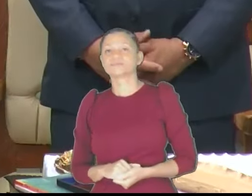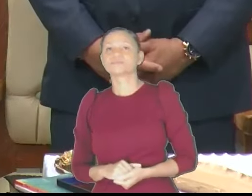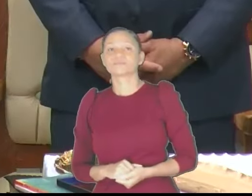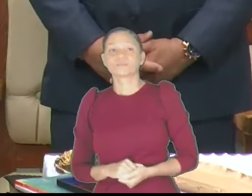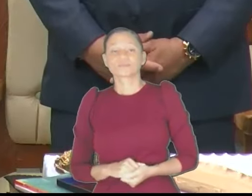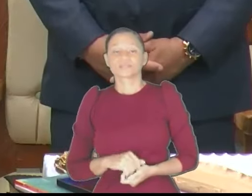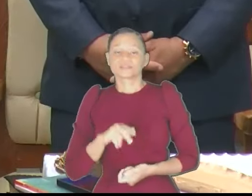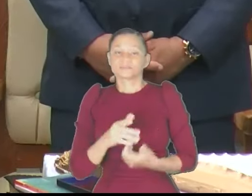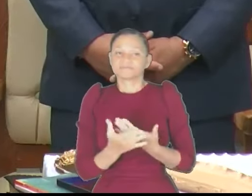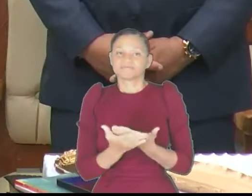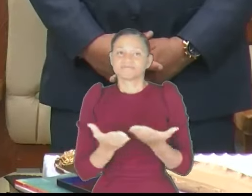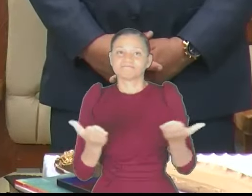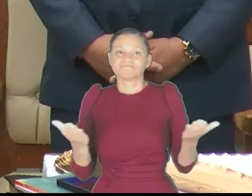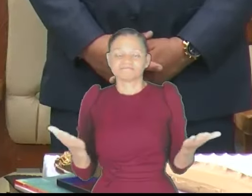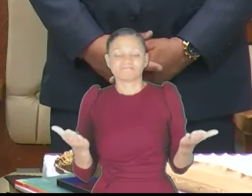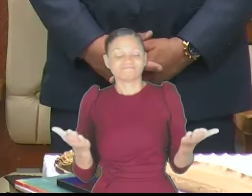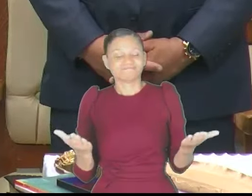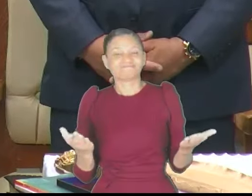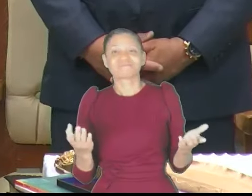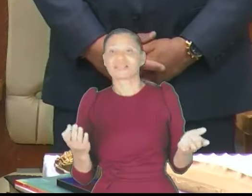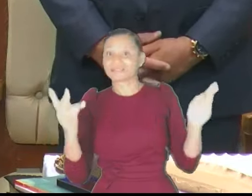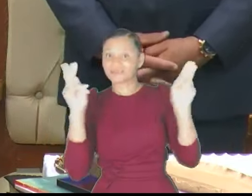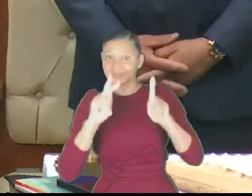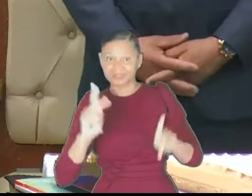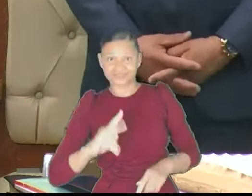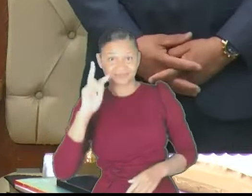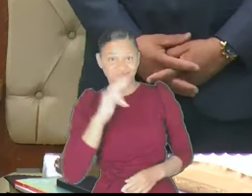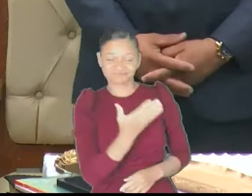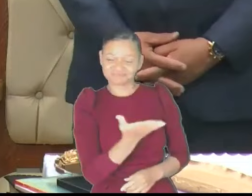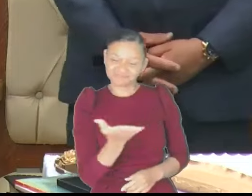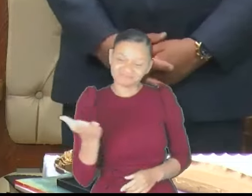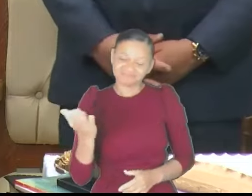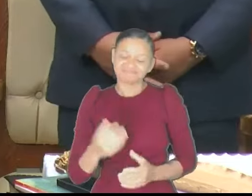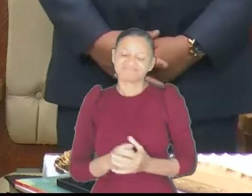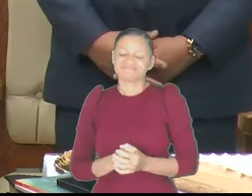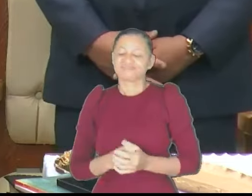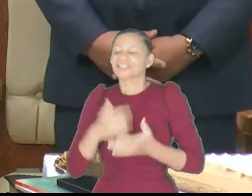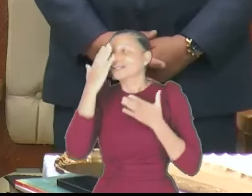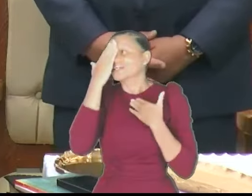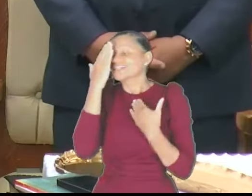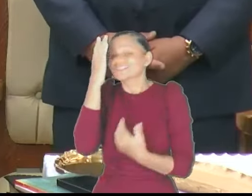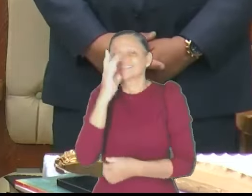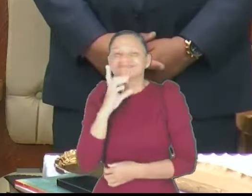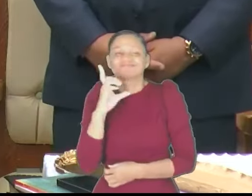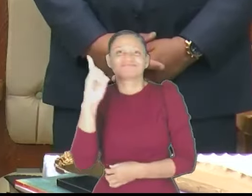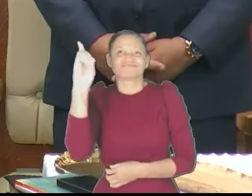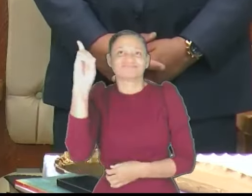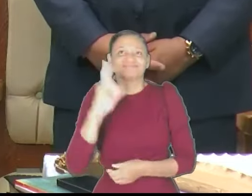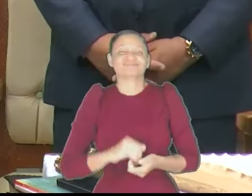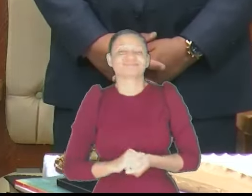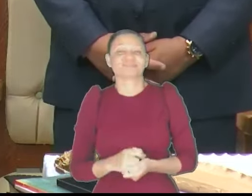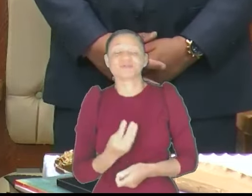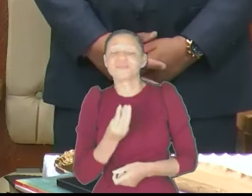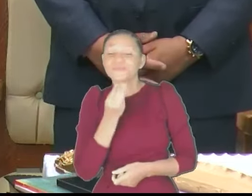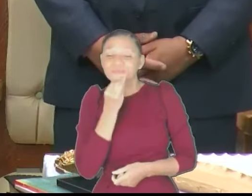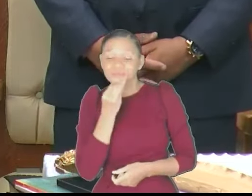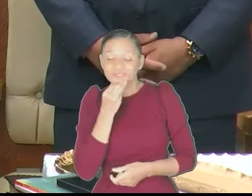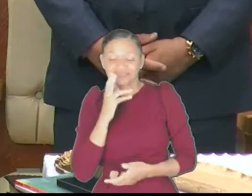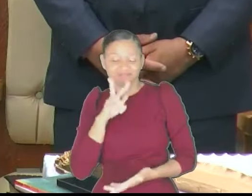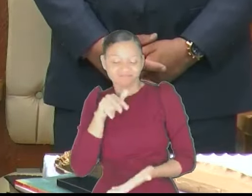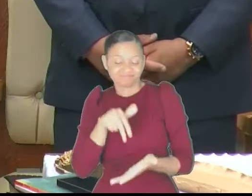Meus irmãos, eu vos saúdo com a paz do Senhor. Amém. Grato a Deus pela oportunidade de estar